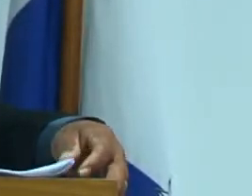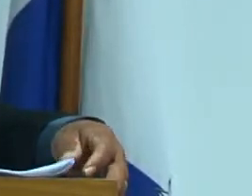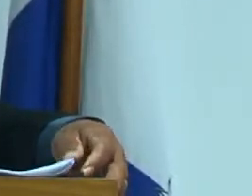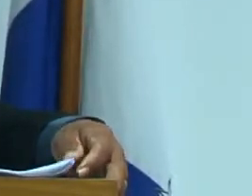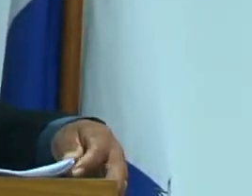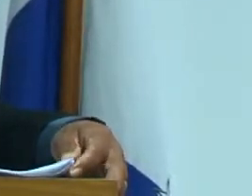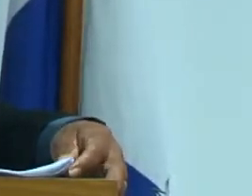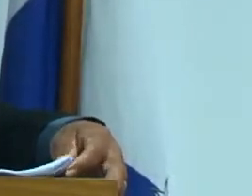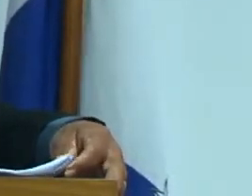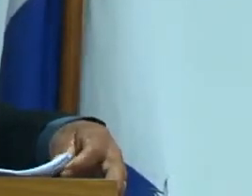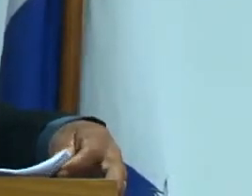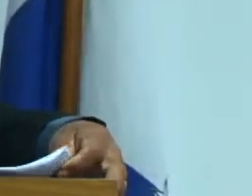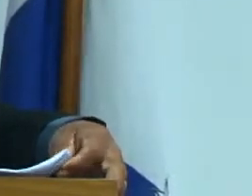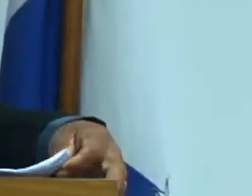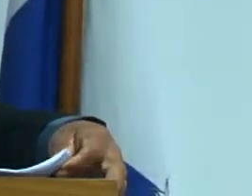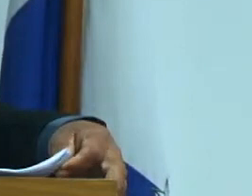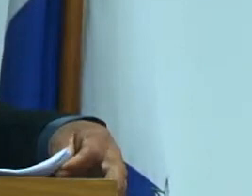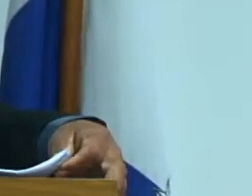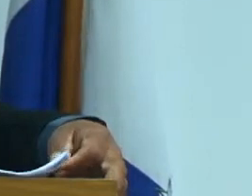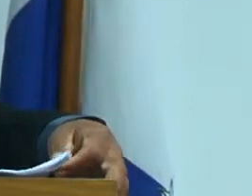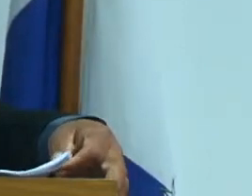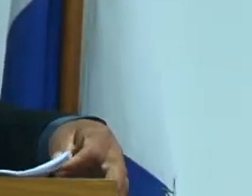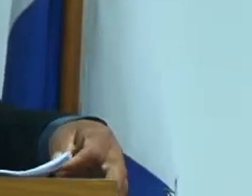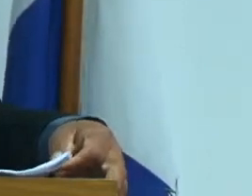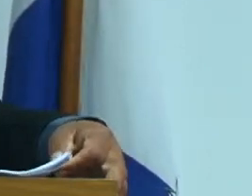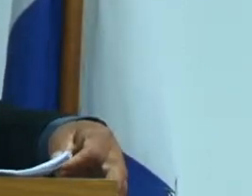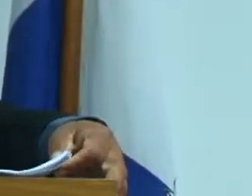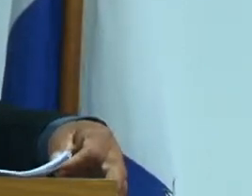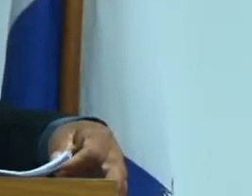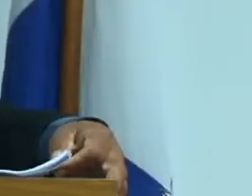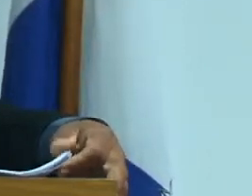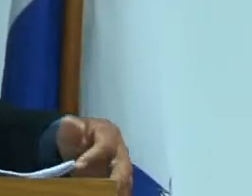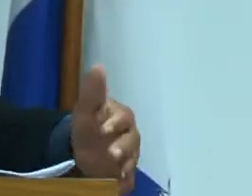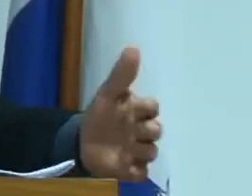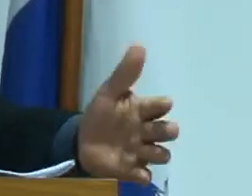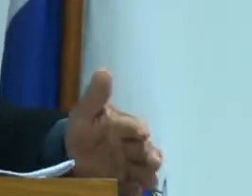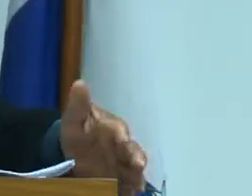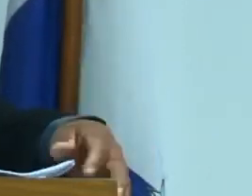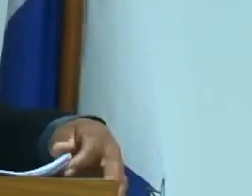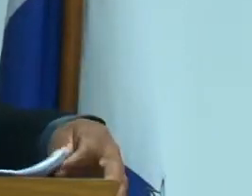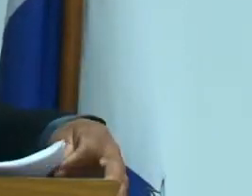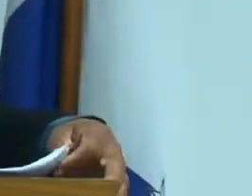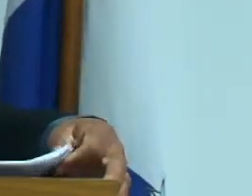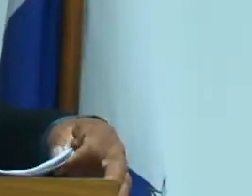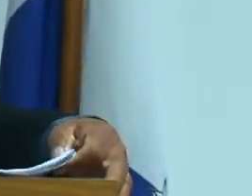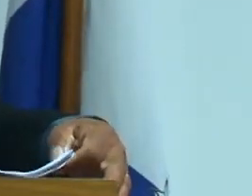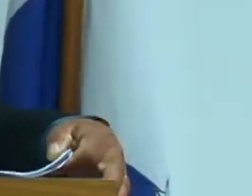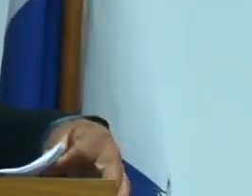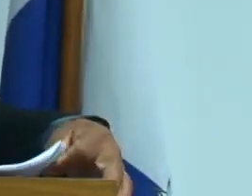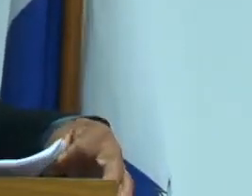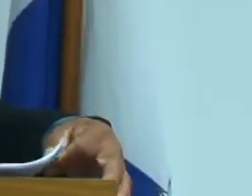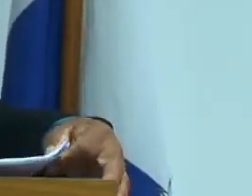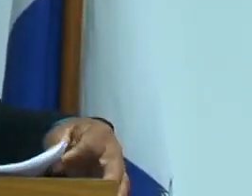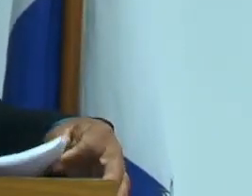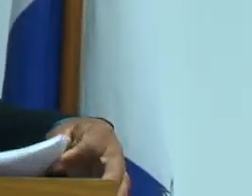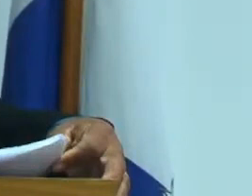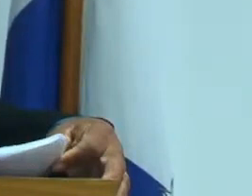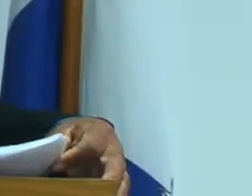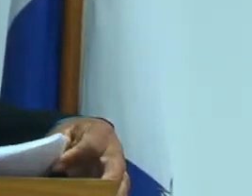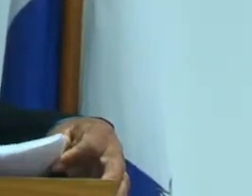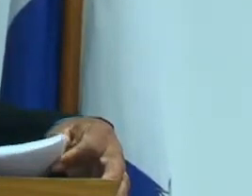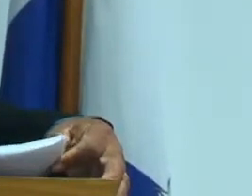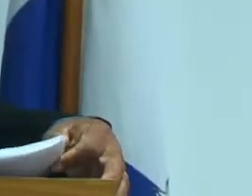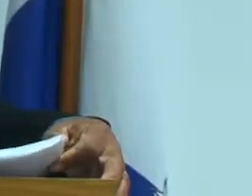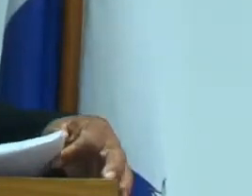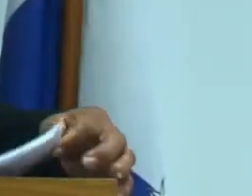aí, para poder estar ajudando a nossa população tanguaense e não penalizando eles com multa abusiva. E